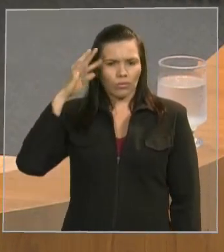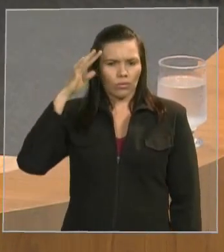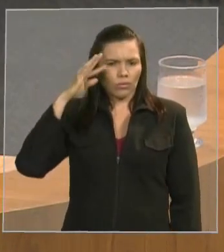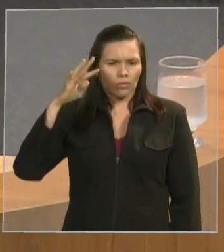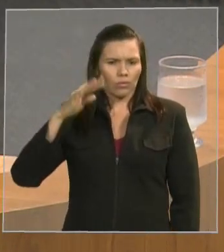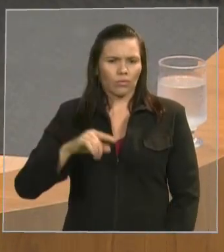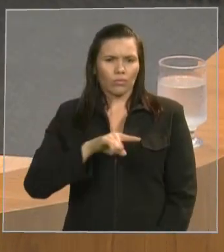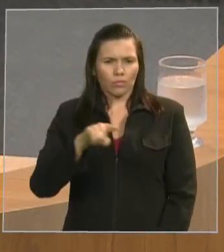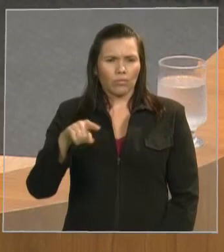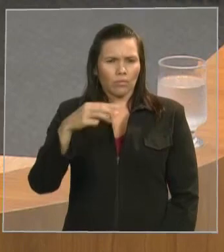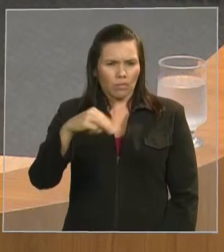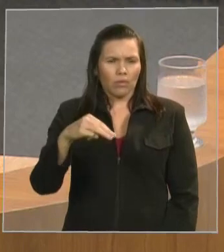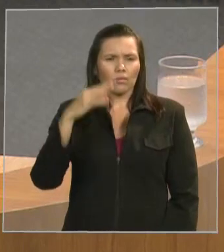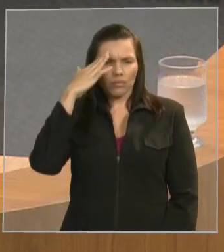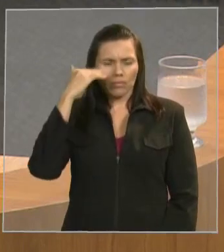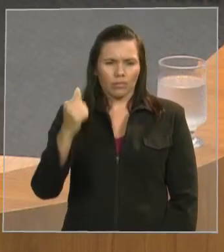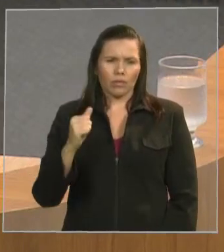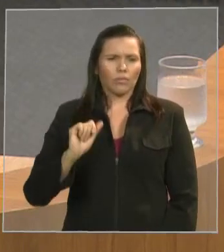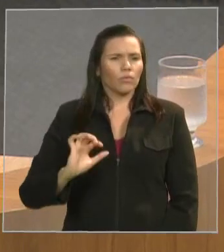Maranhão assistiu.